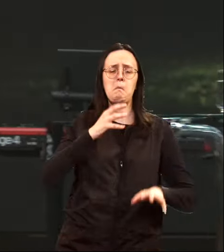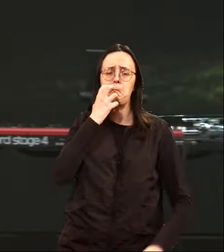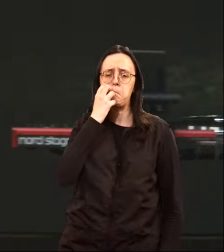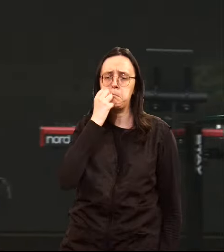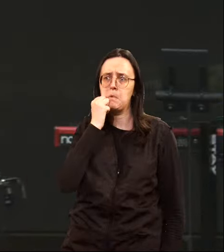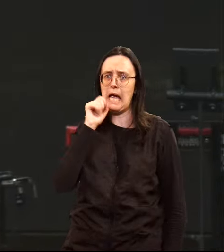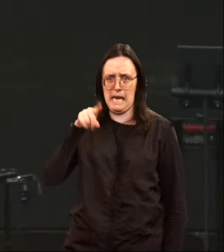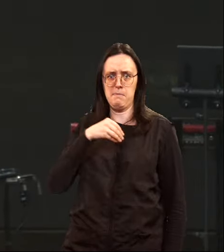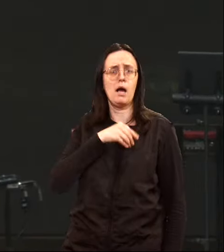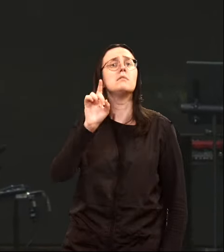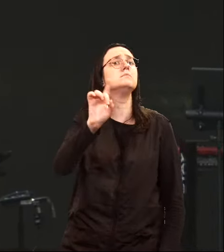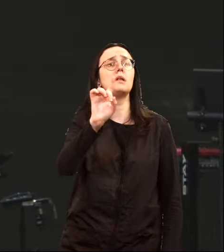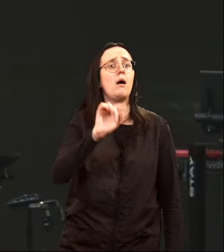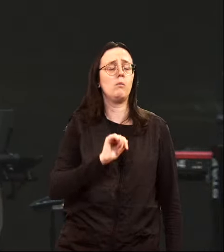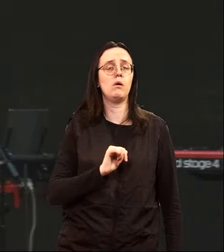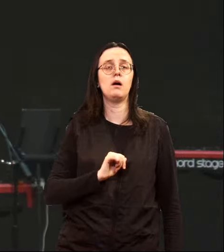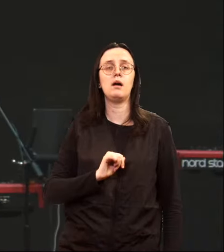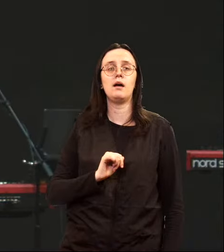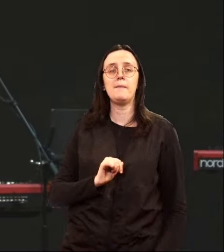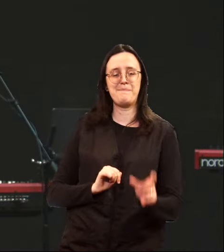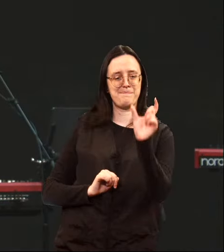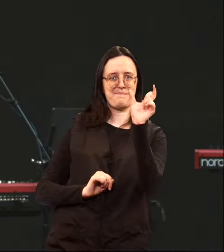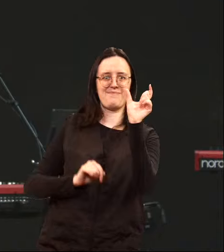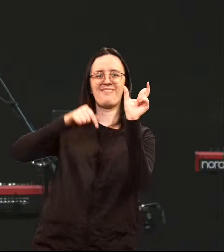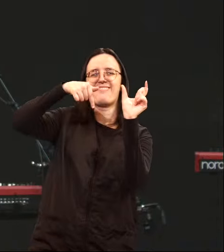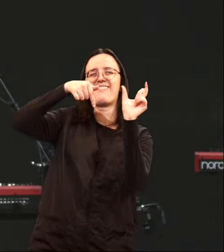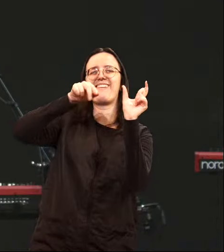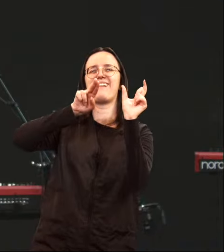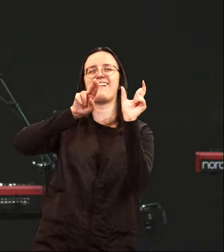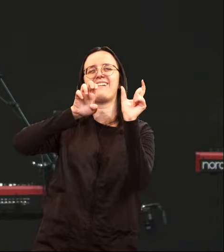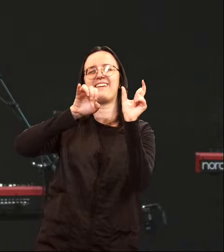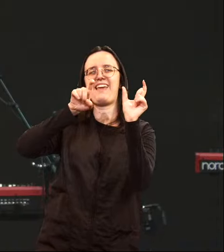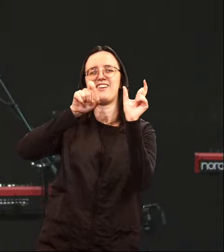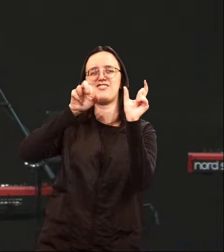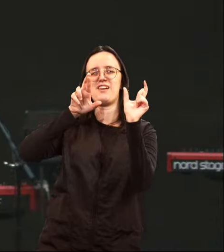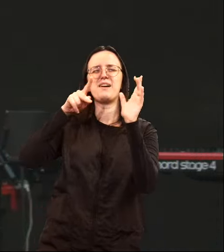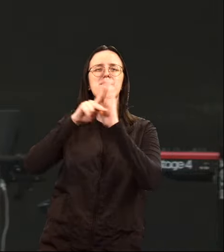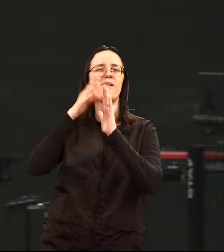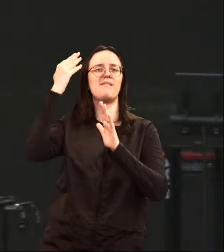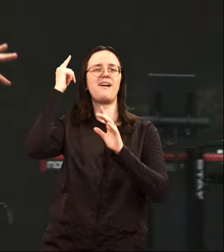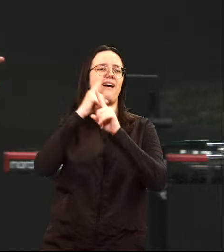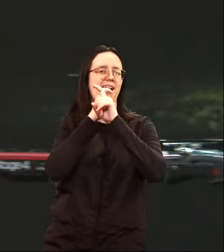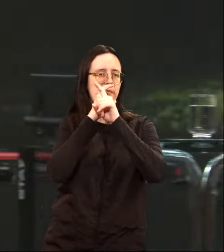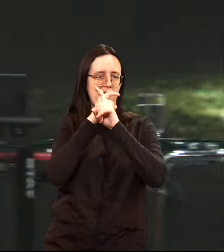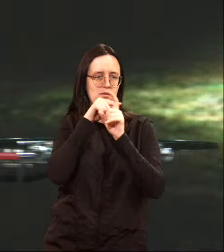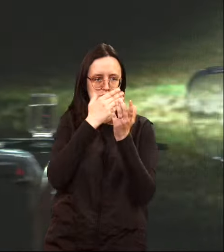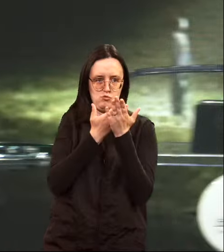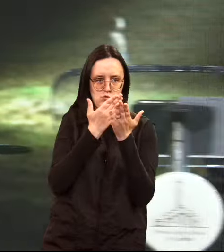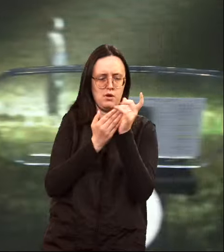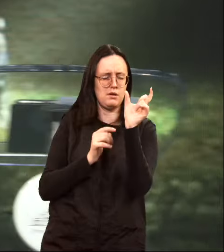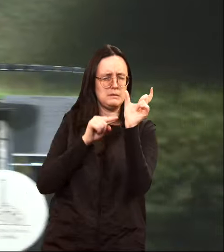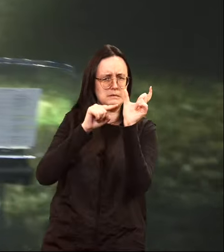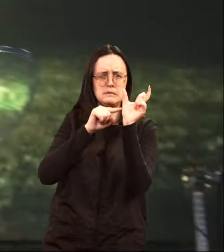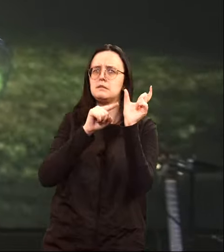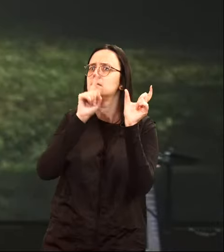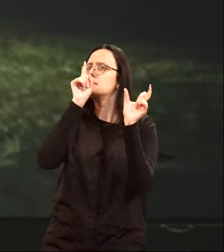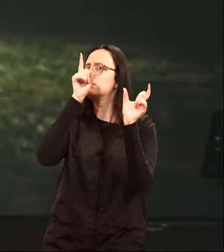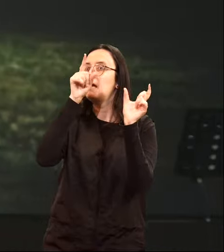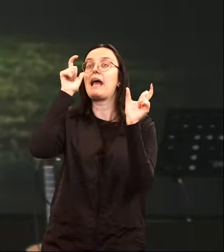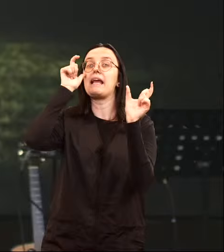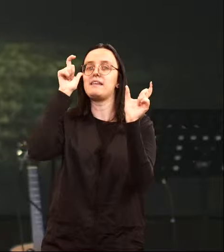pecado? Não. A palavra queixar aqui no hebraico, ela tem um significado bem interessante. A